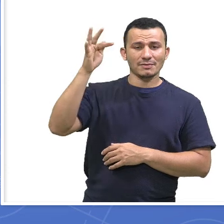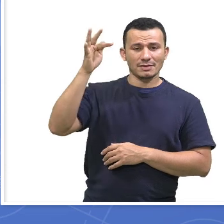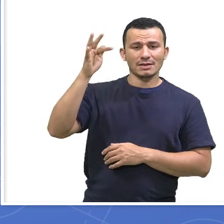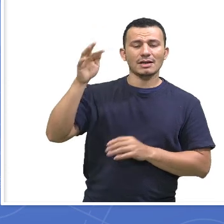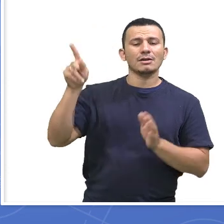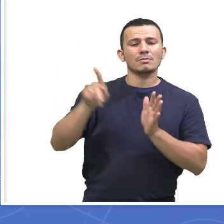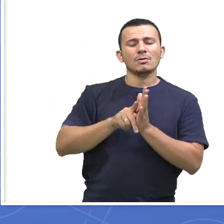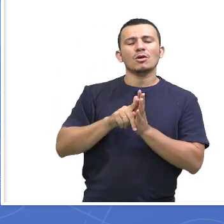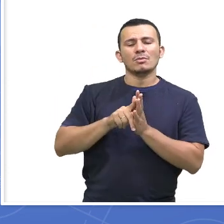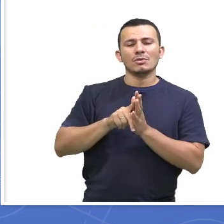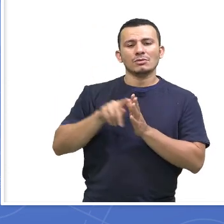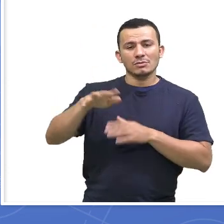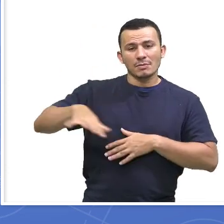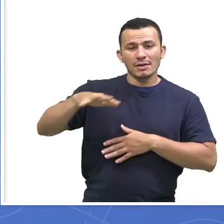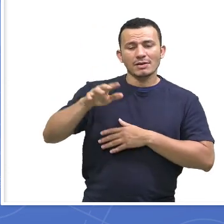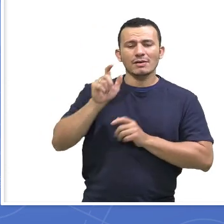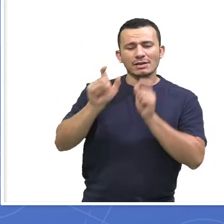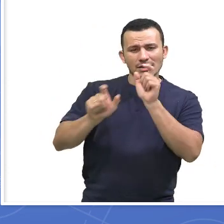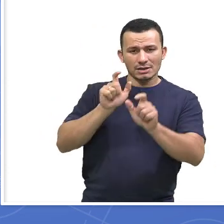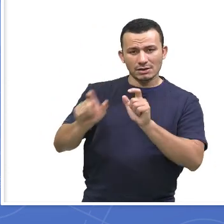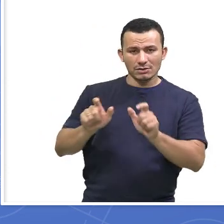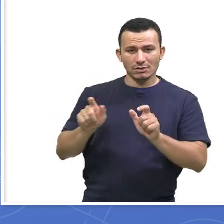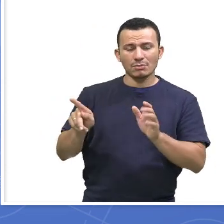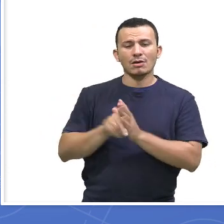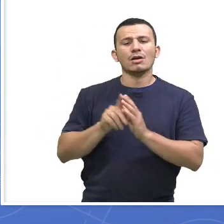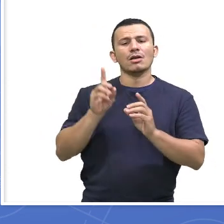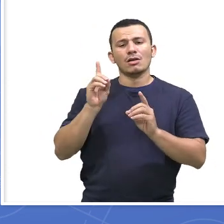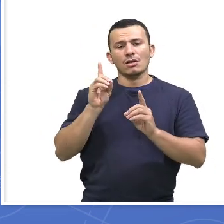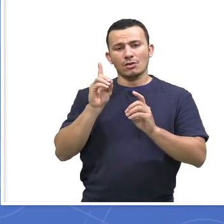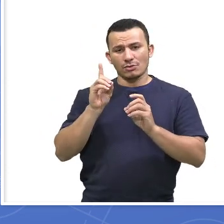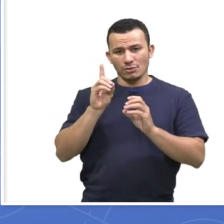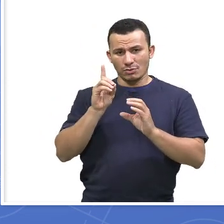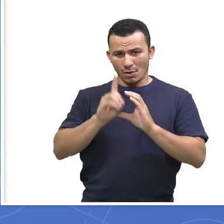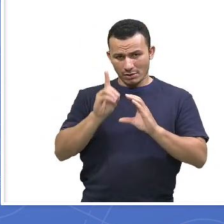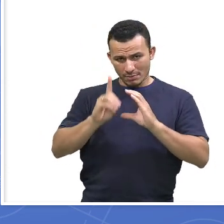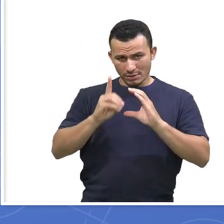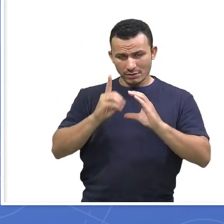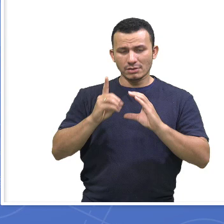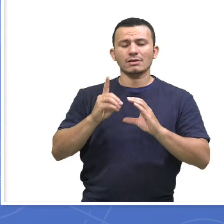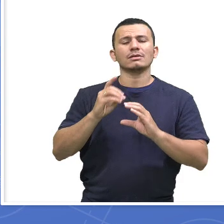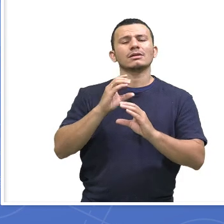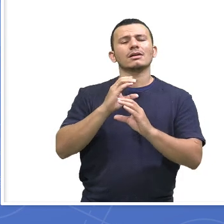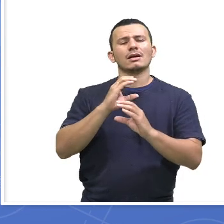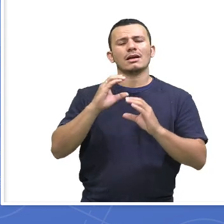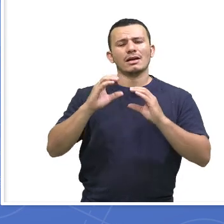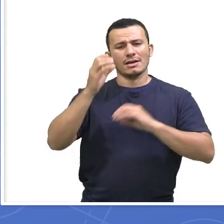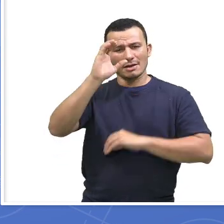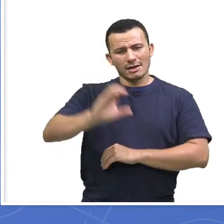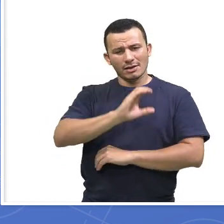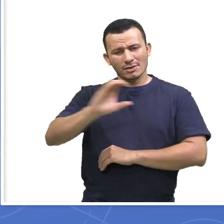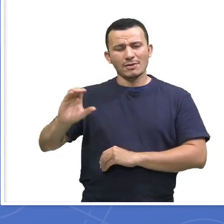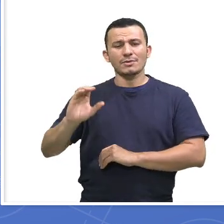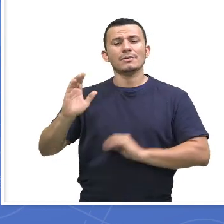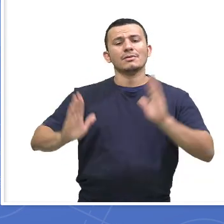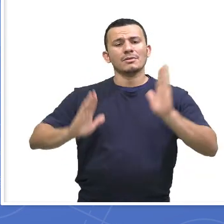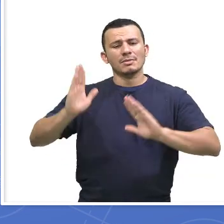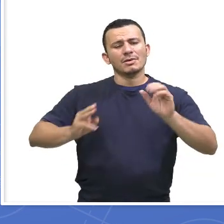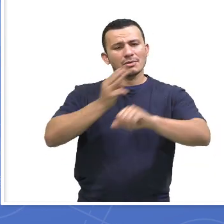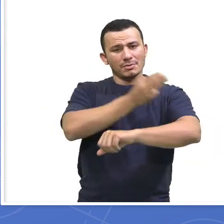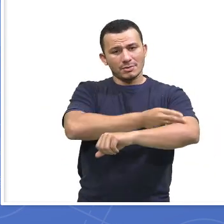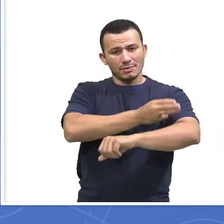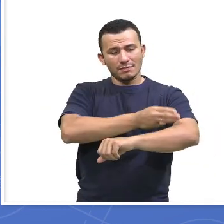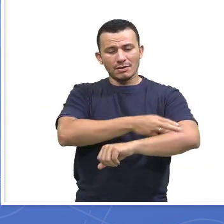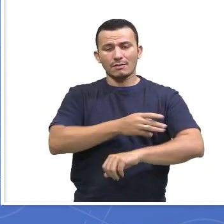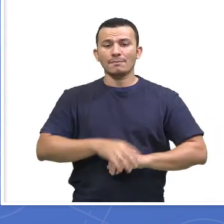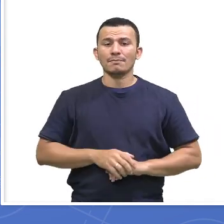sua crítica aos dogmas católicos medievais. Apenas uma dessas está correta. Vocês vão